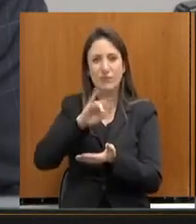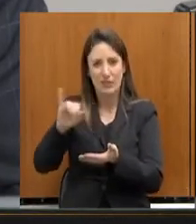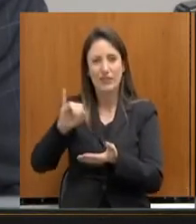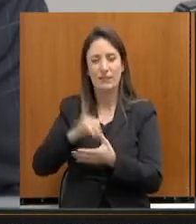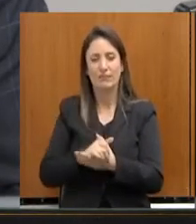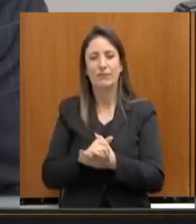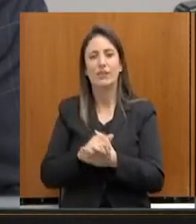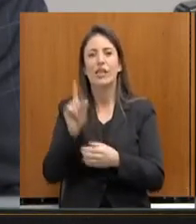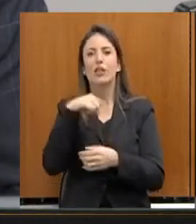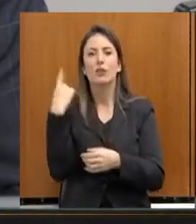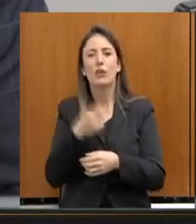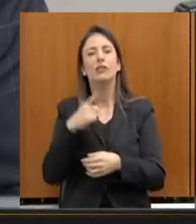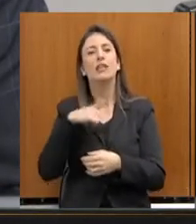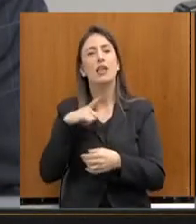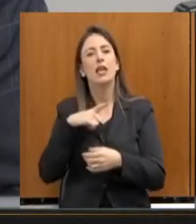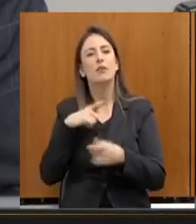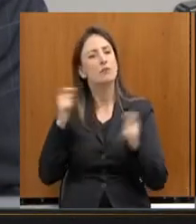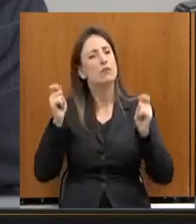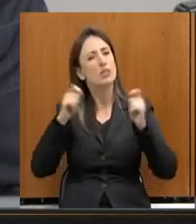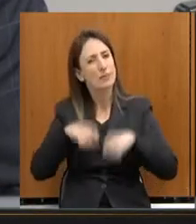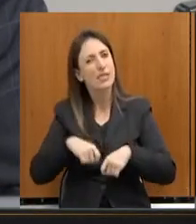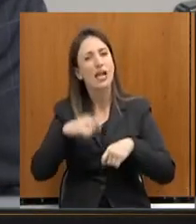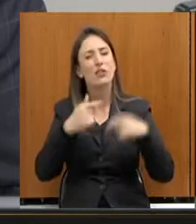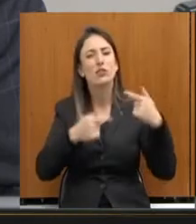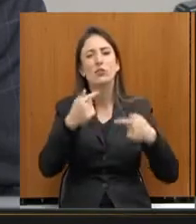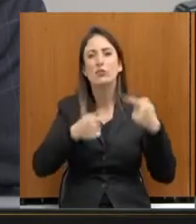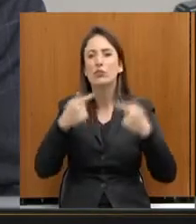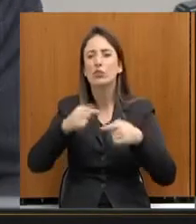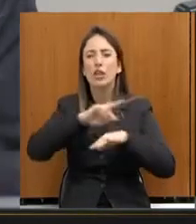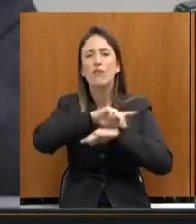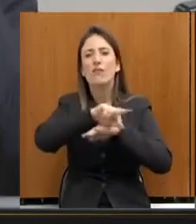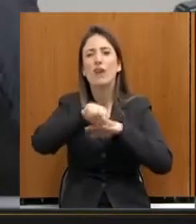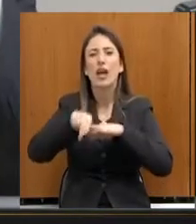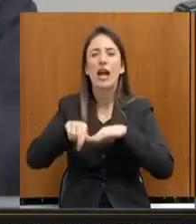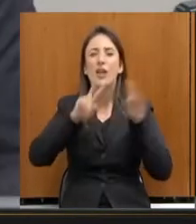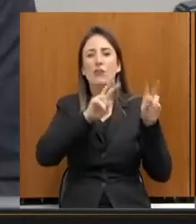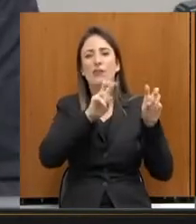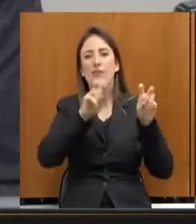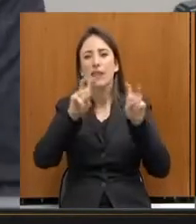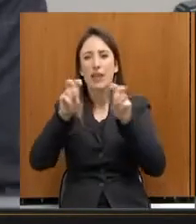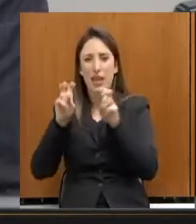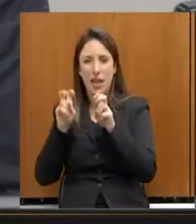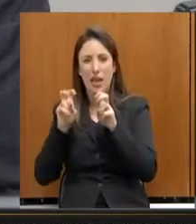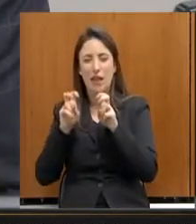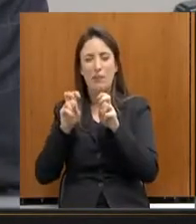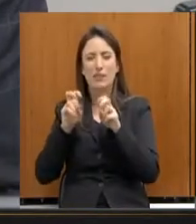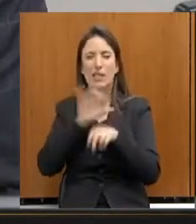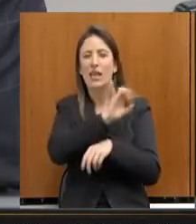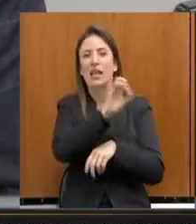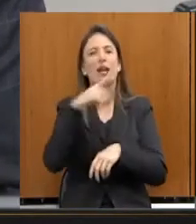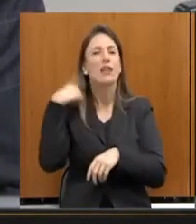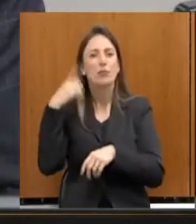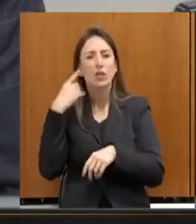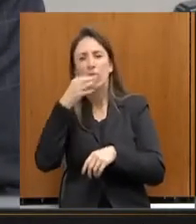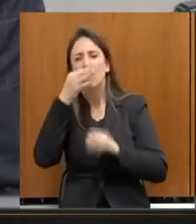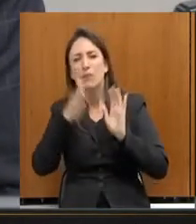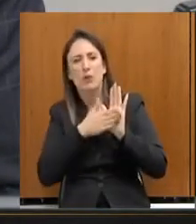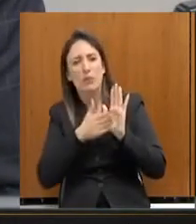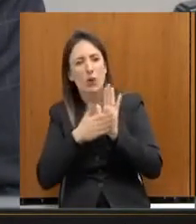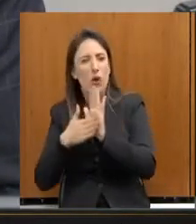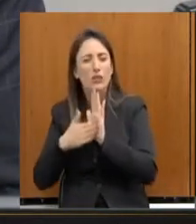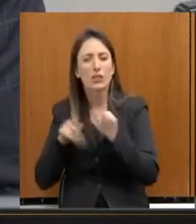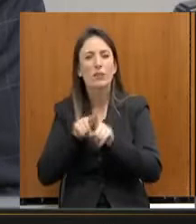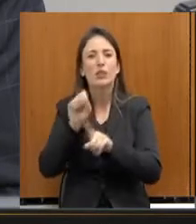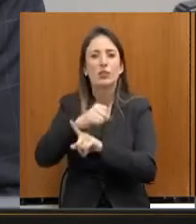nós teremos aí a possibilidade de discutir vários outros temas propostos por todos os deputados aqui pela sociedade civil